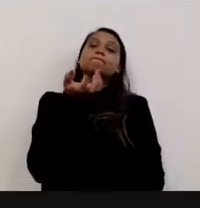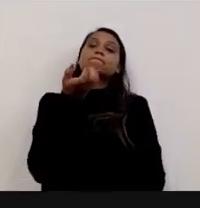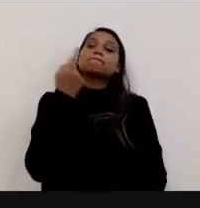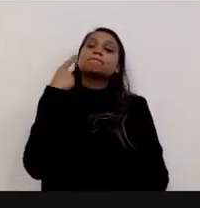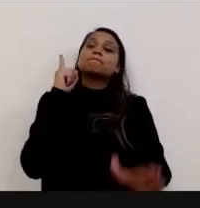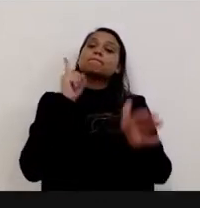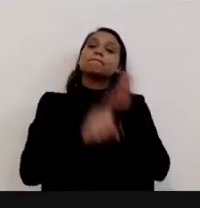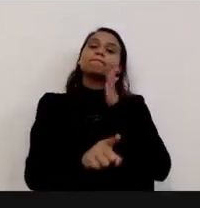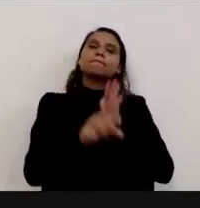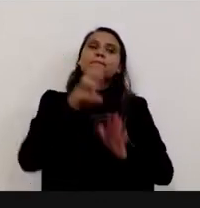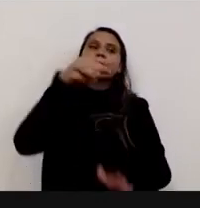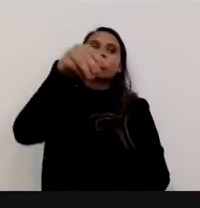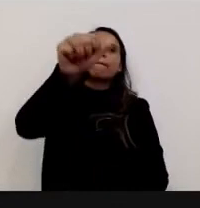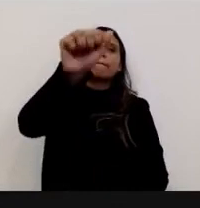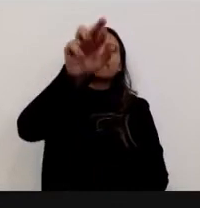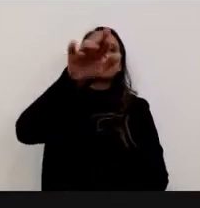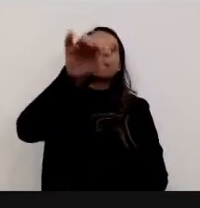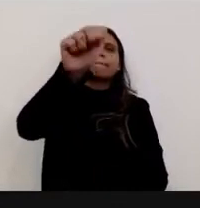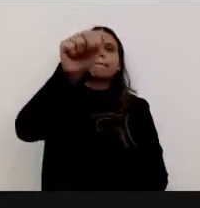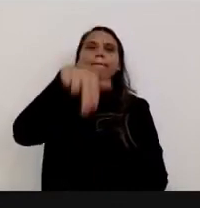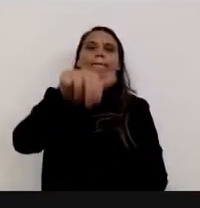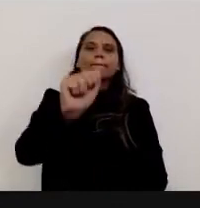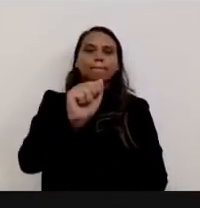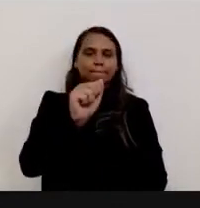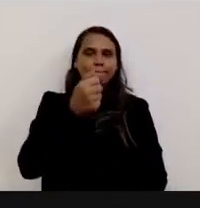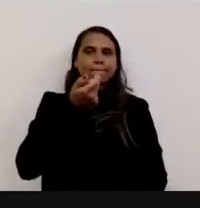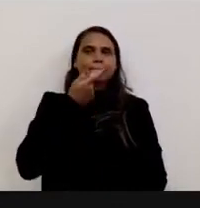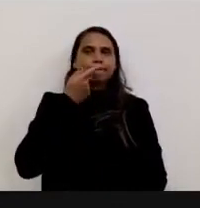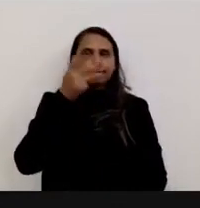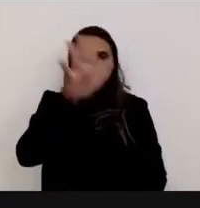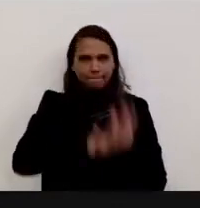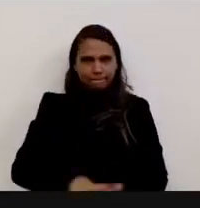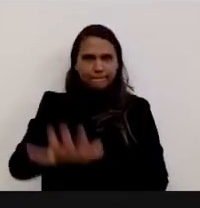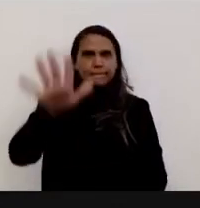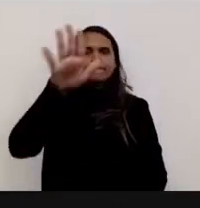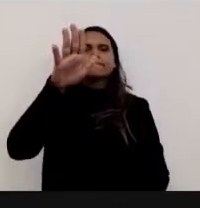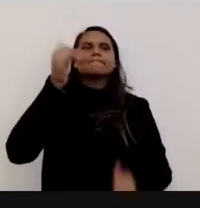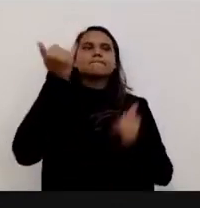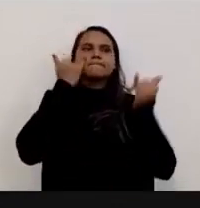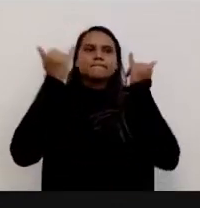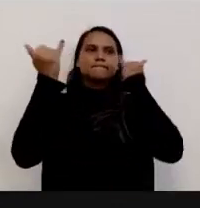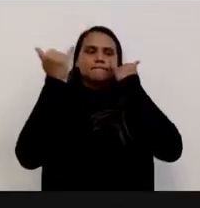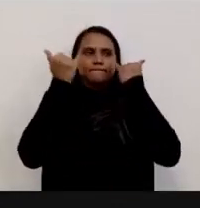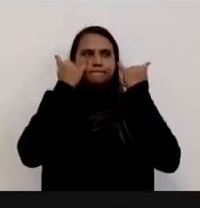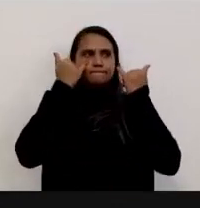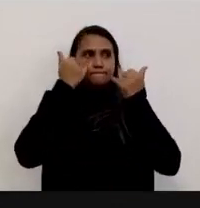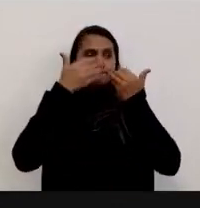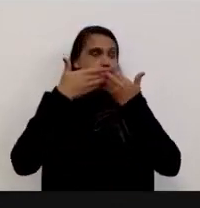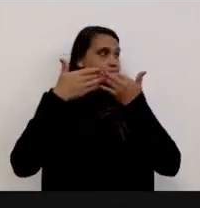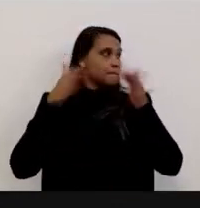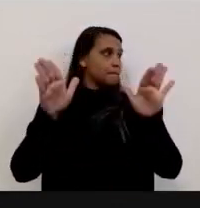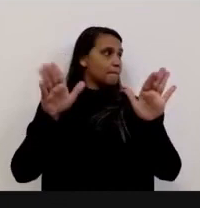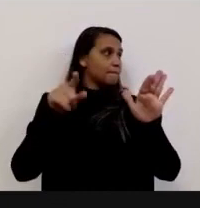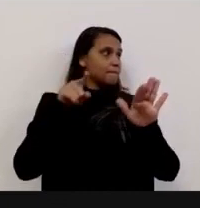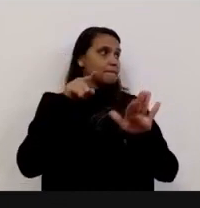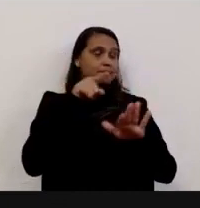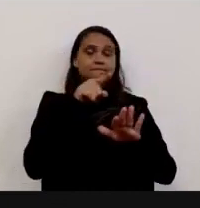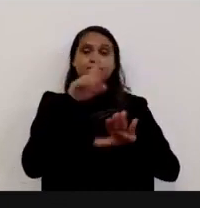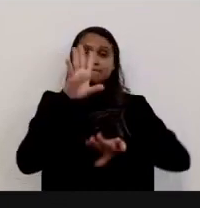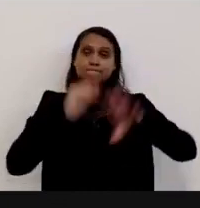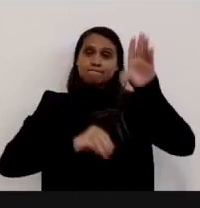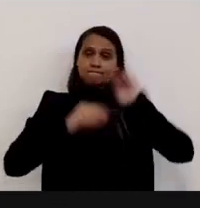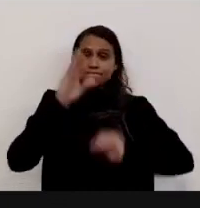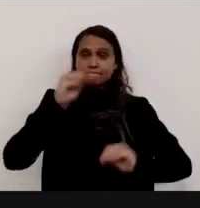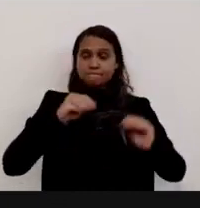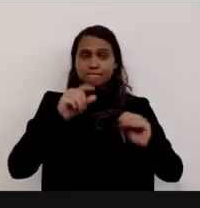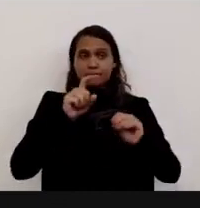para a Mariana. Eu disse aqui que, em geral, a qualidade dos dados abertos não é muito boa. E você está mexendo, né? Está trabalhando, estudando, deve